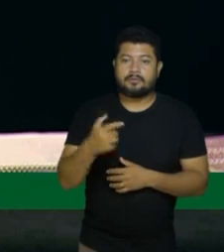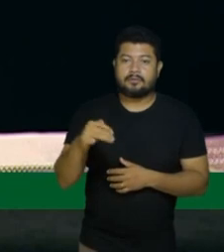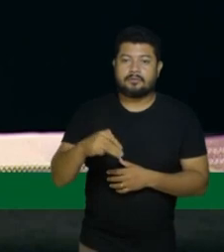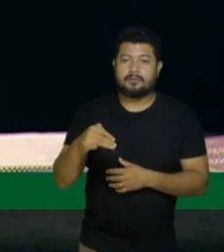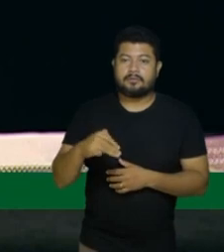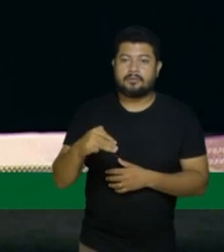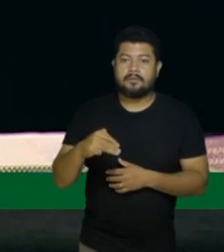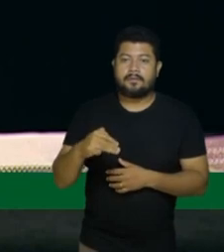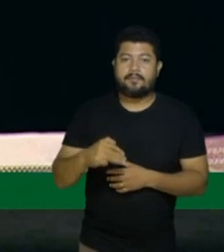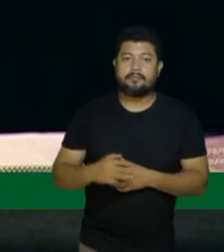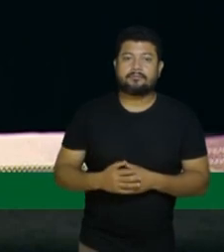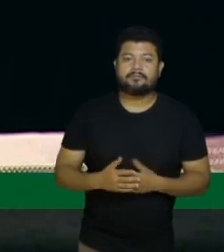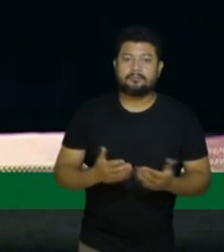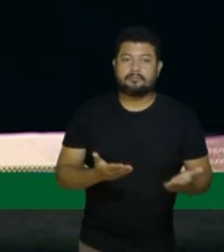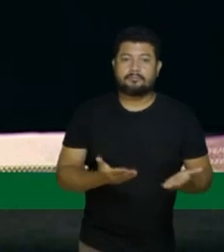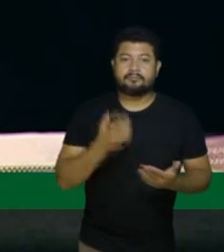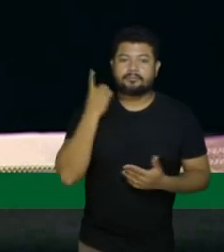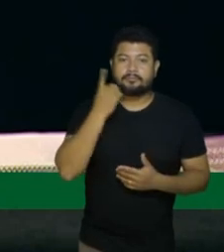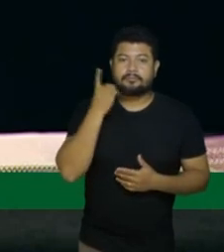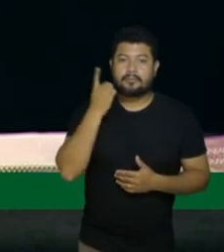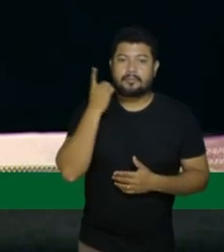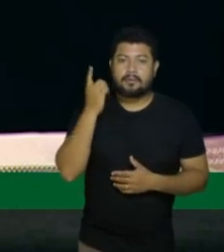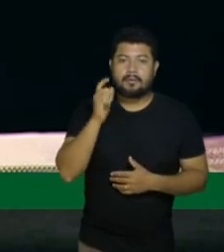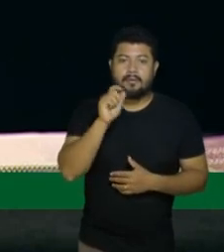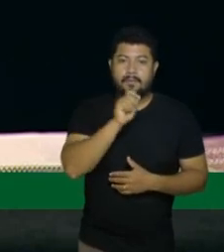palavra Deputado antídio